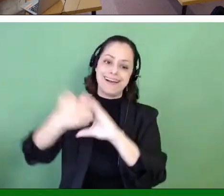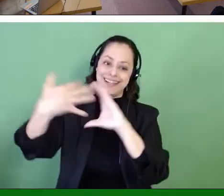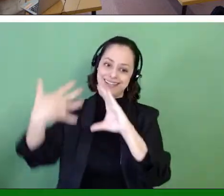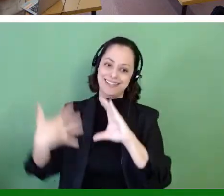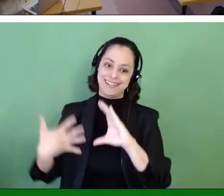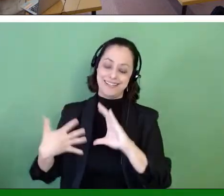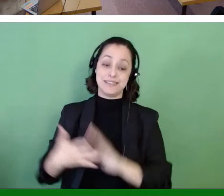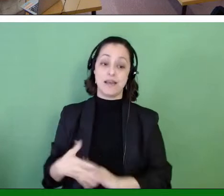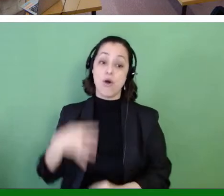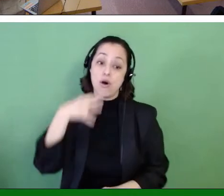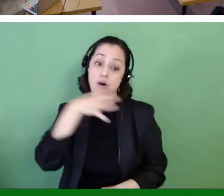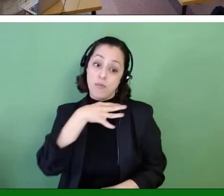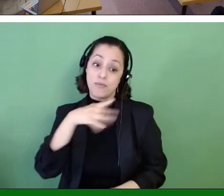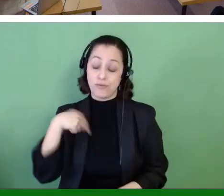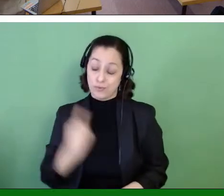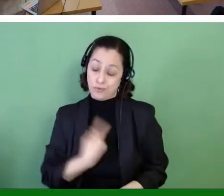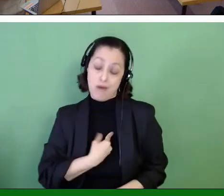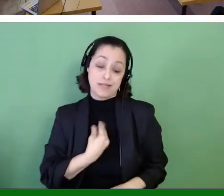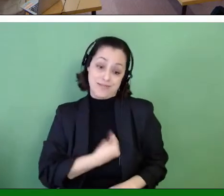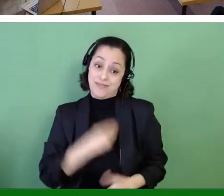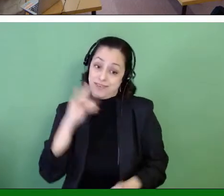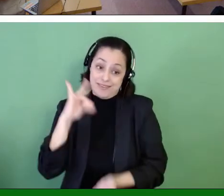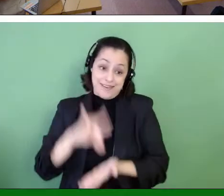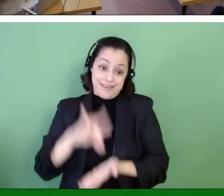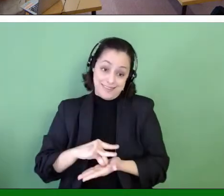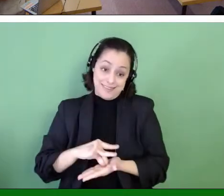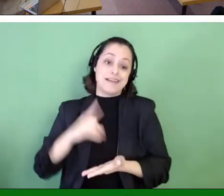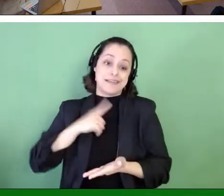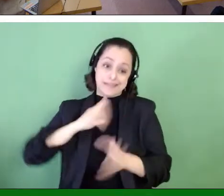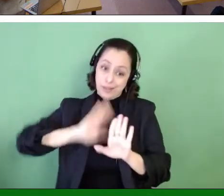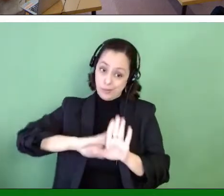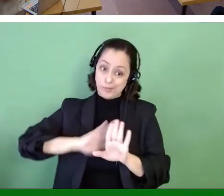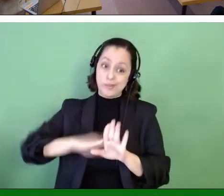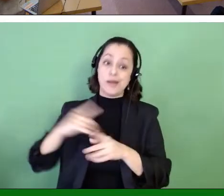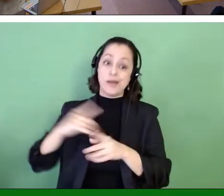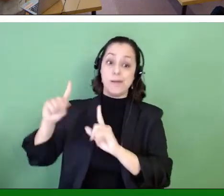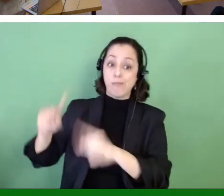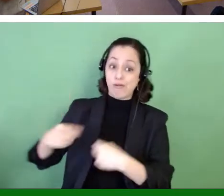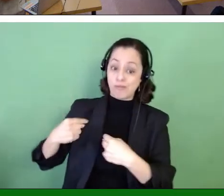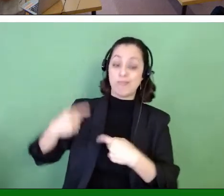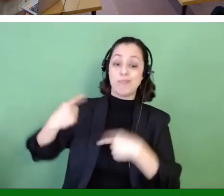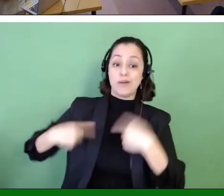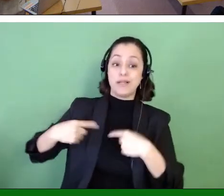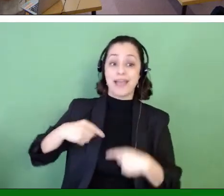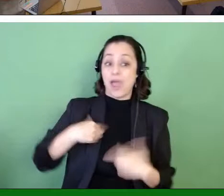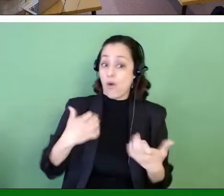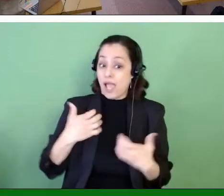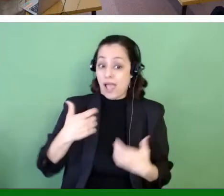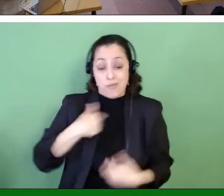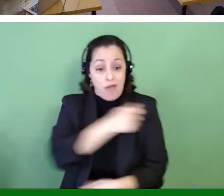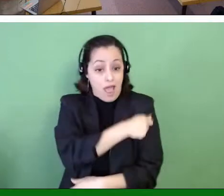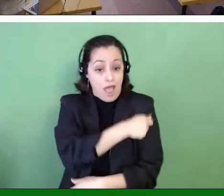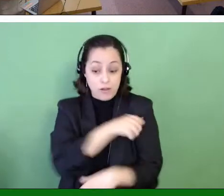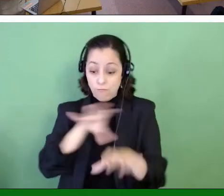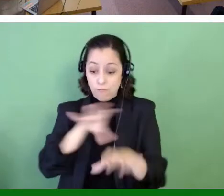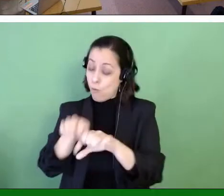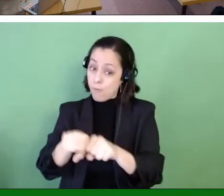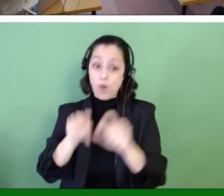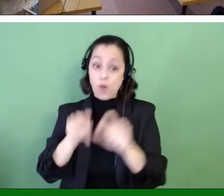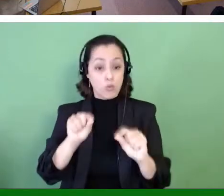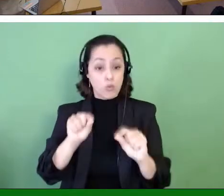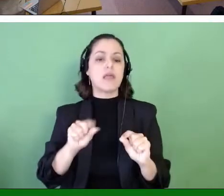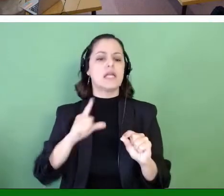gente vive nessa angústia porque a gente está vivendo a realidade, e eu falo, eu quero os meus alunos saindo e saindo competentes para atender aos surdos,